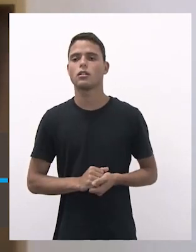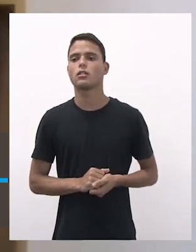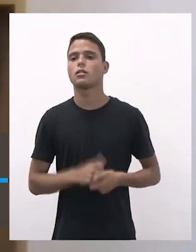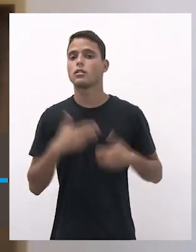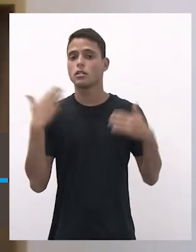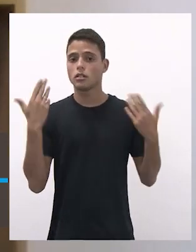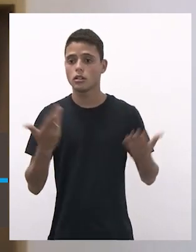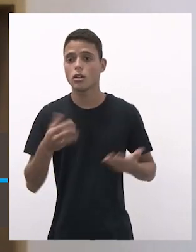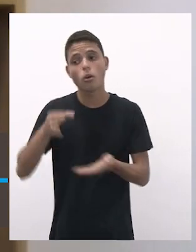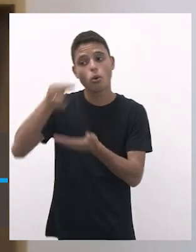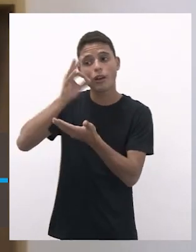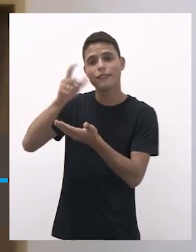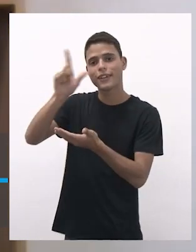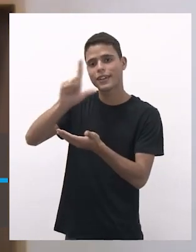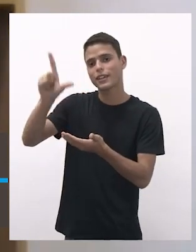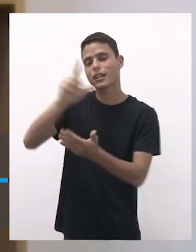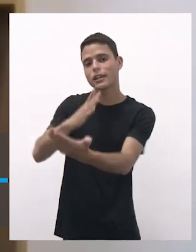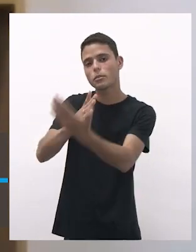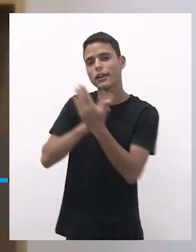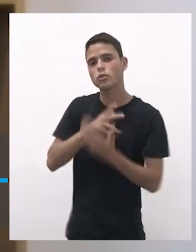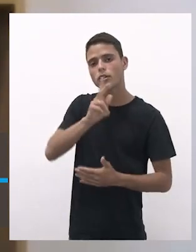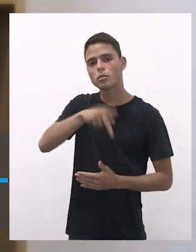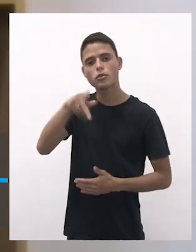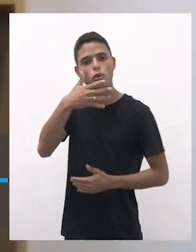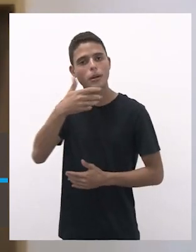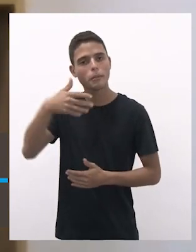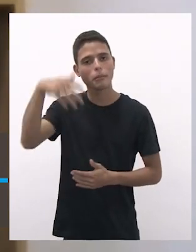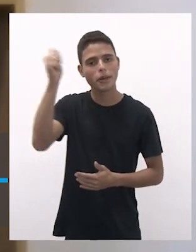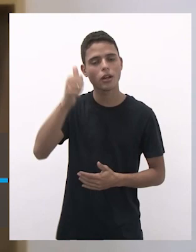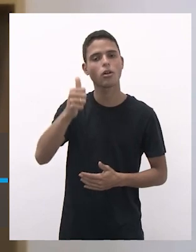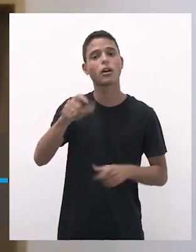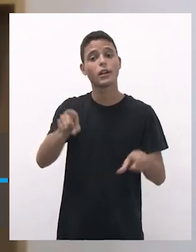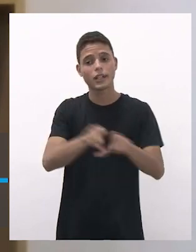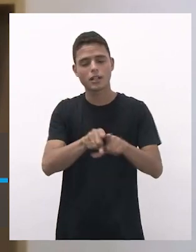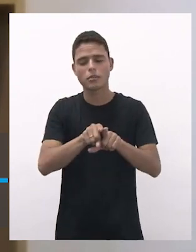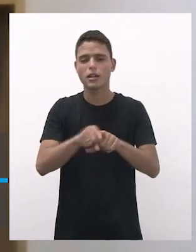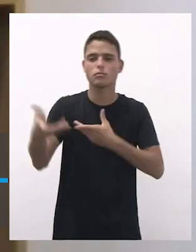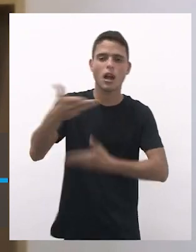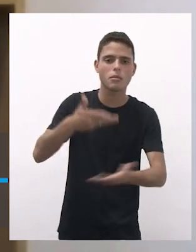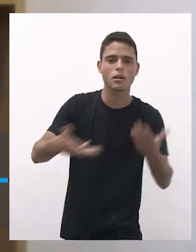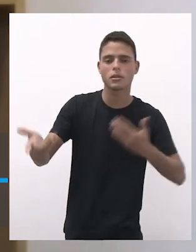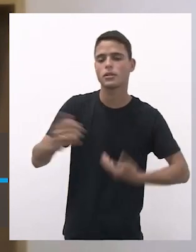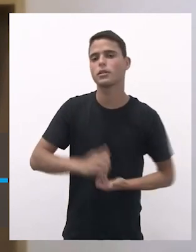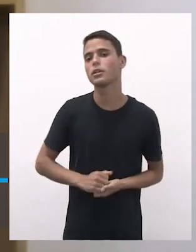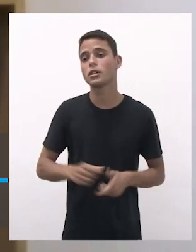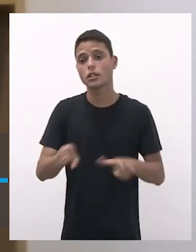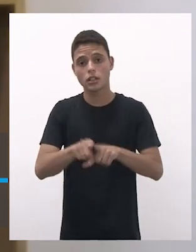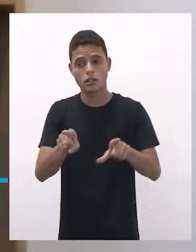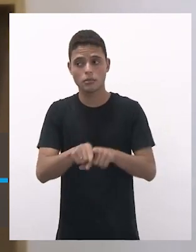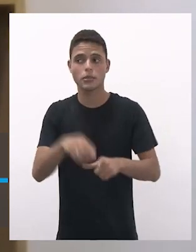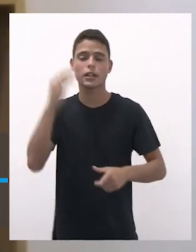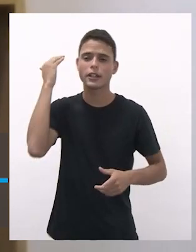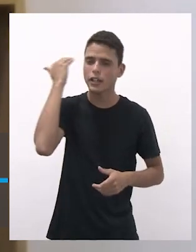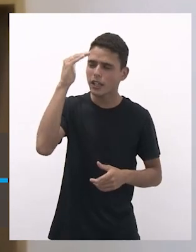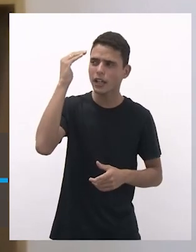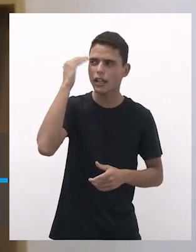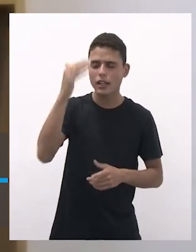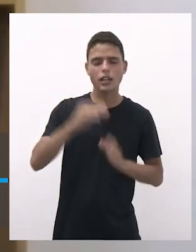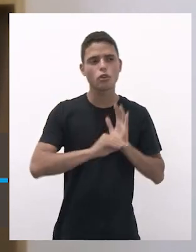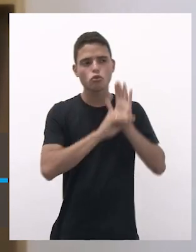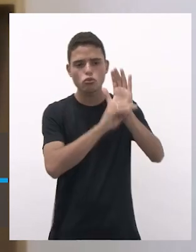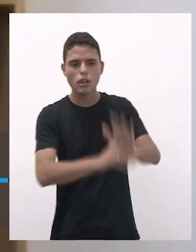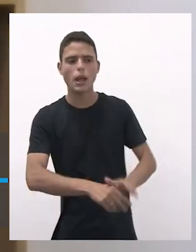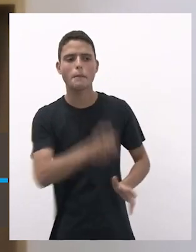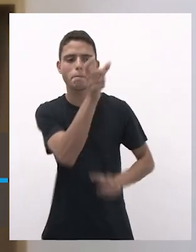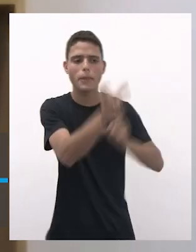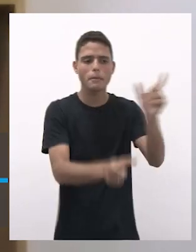Café Literário faz com que eu seja uma professora melhor no regular e vice-versa. E lidar com tantas pessoas